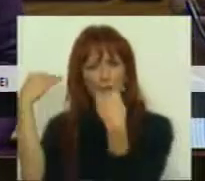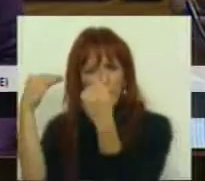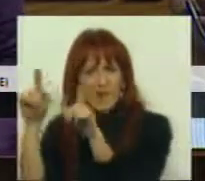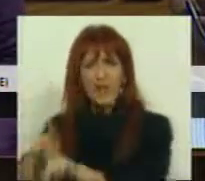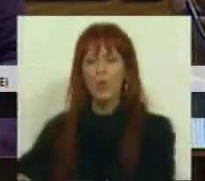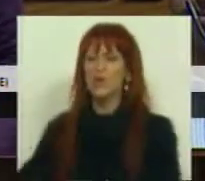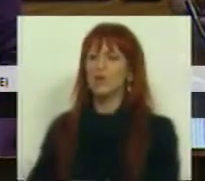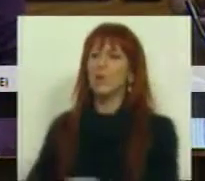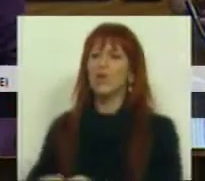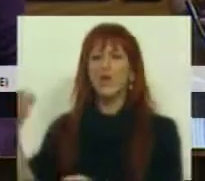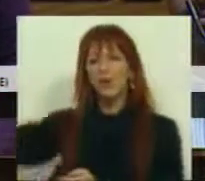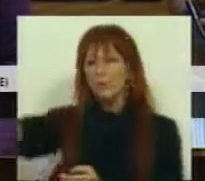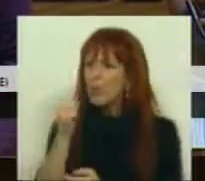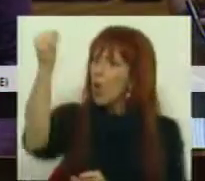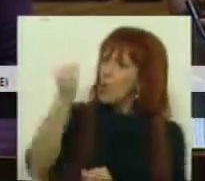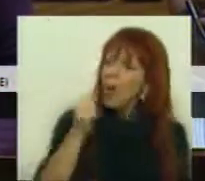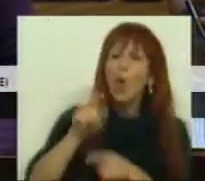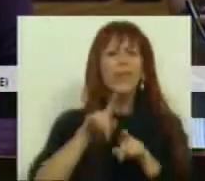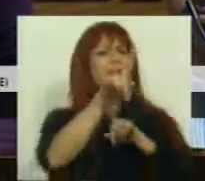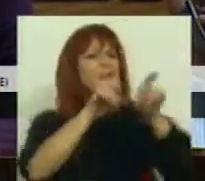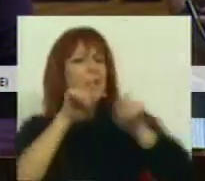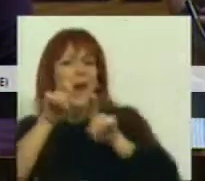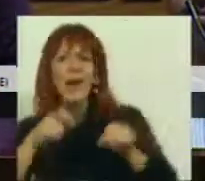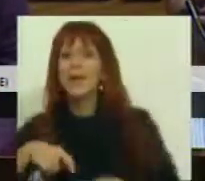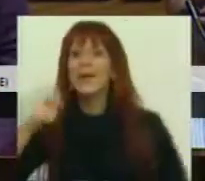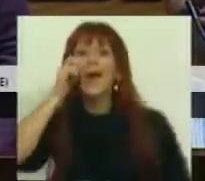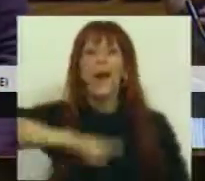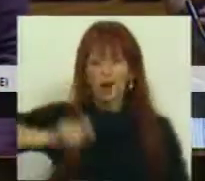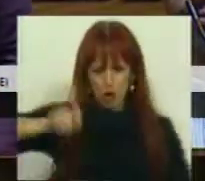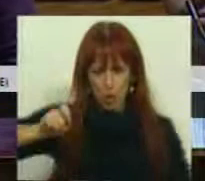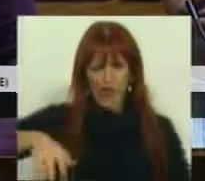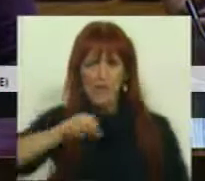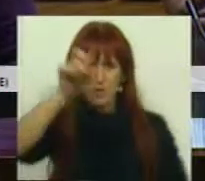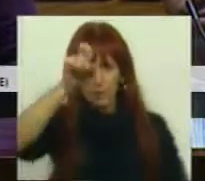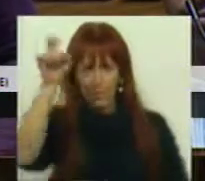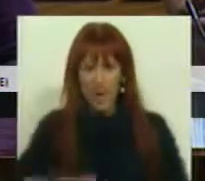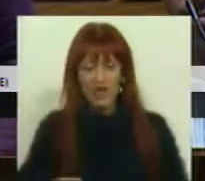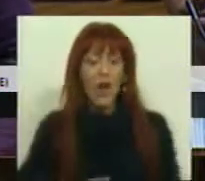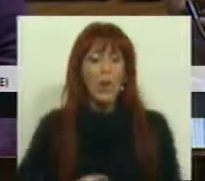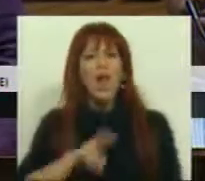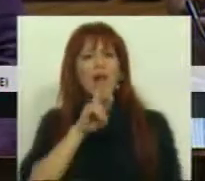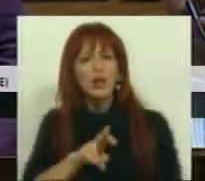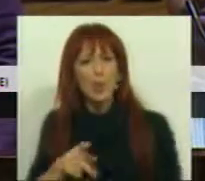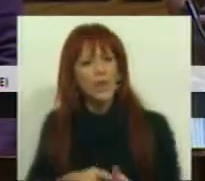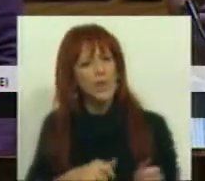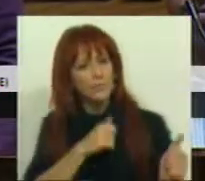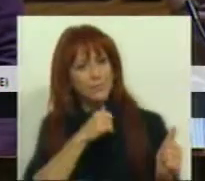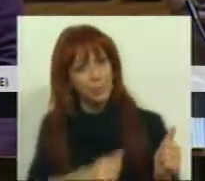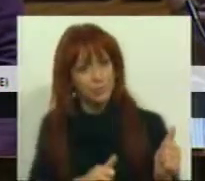formação, de recrutamento, de seleção dos juízes de paz, no sentido de corresponder às suas